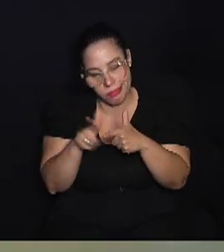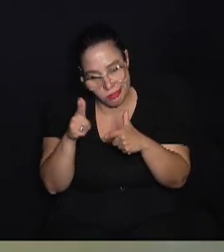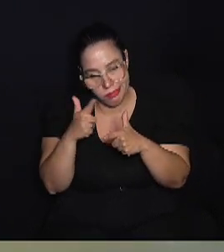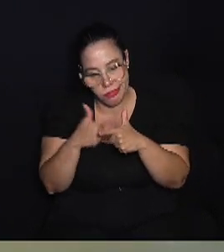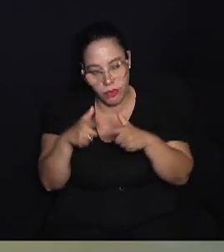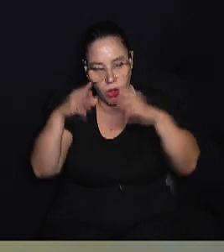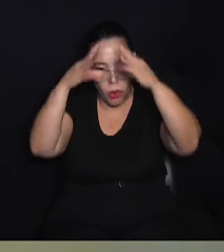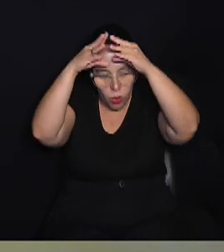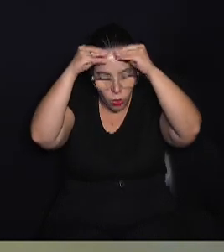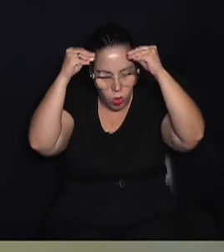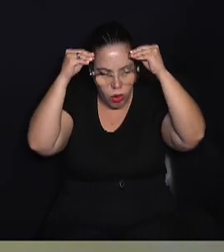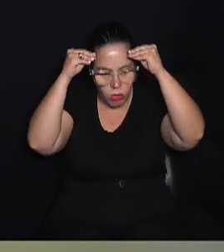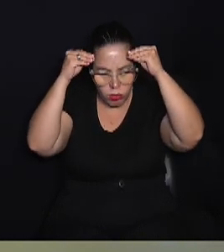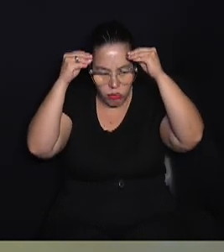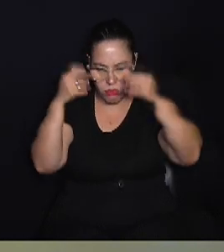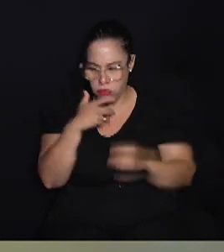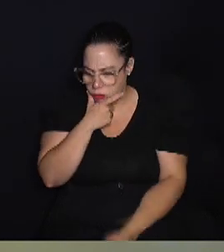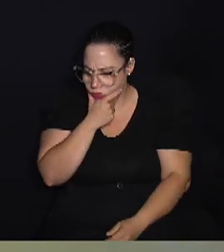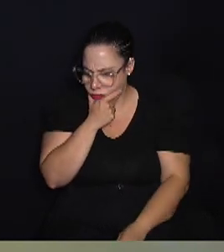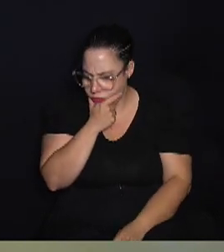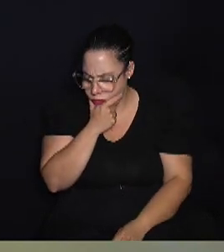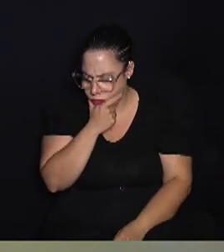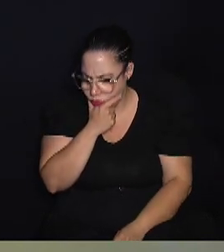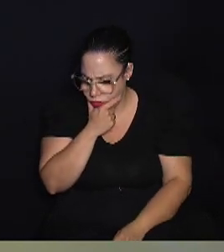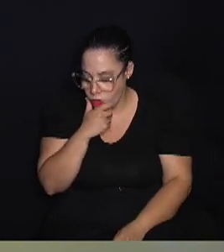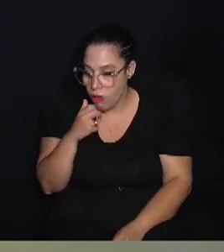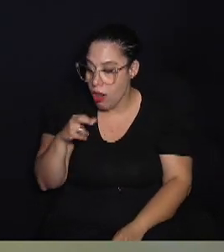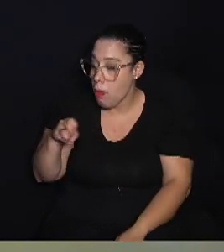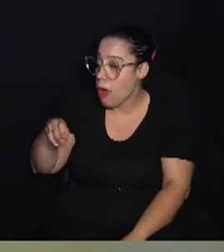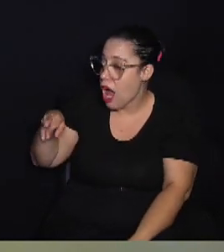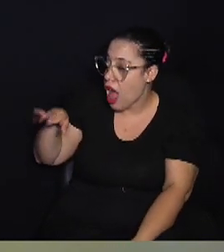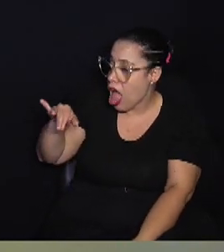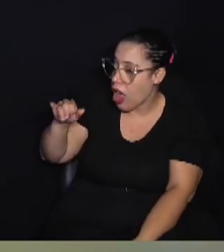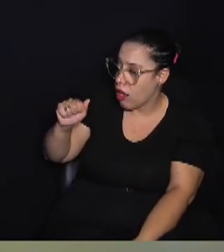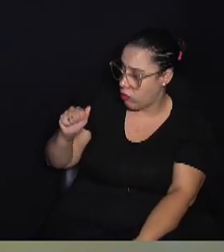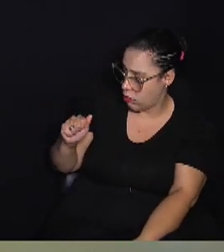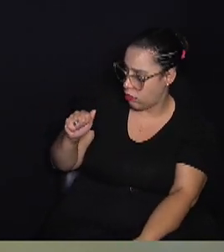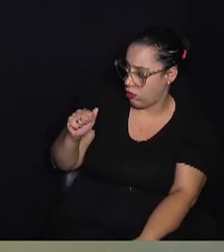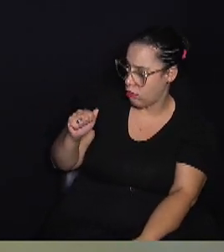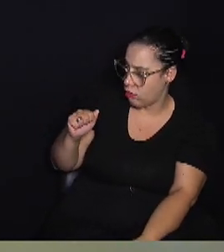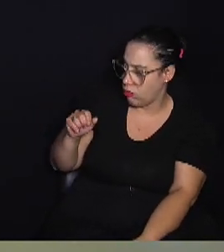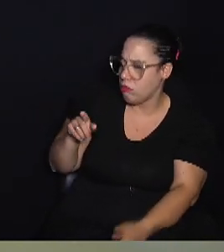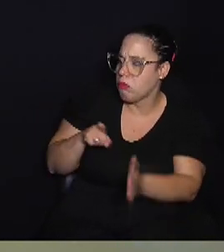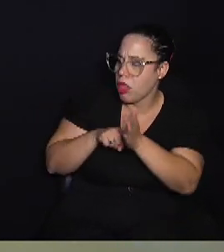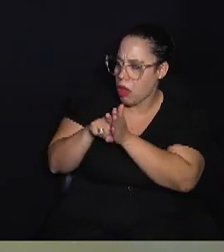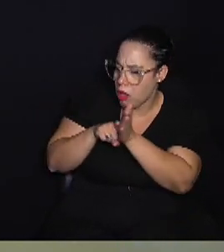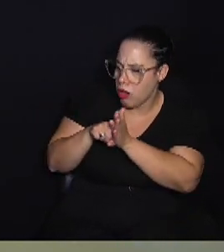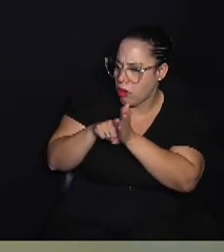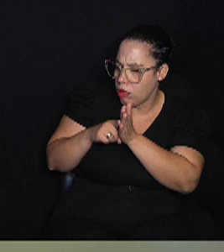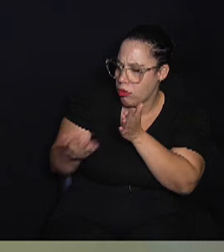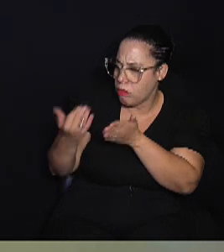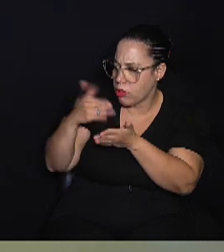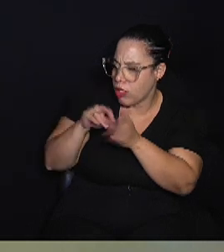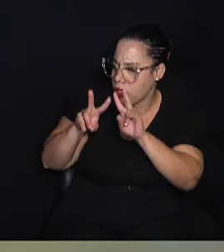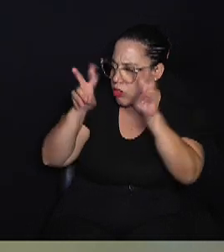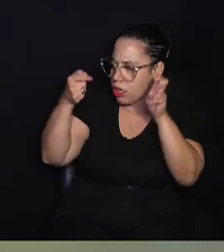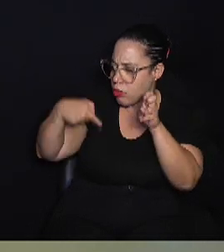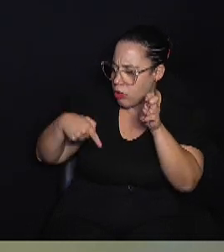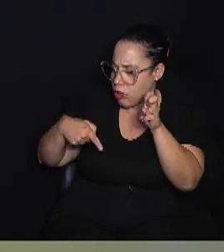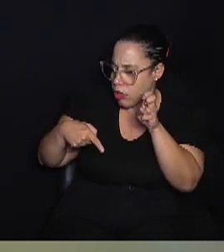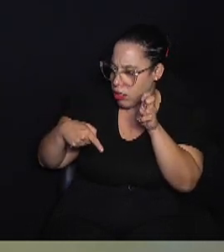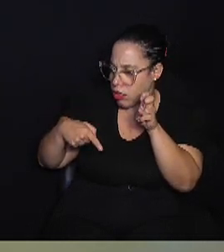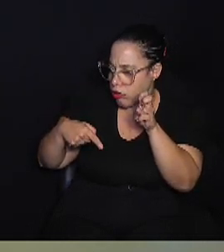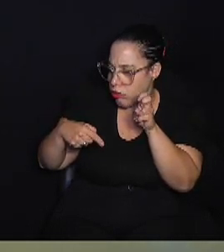demenciais, se a gente durar muito mais tempo. Márcia, eu também, a gente estava pesquisando, né, para trazer o tema aqui.